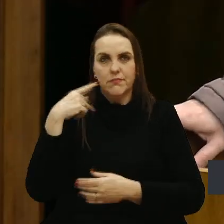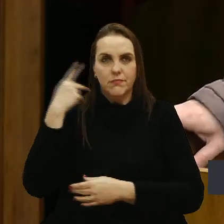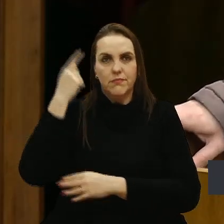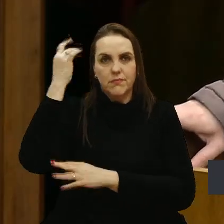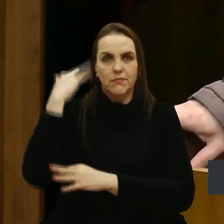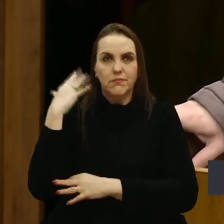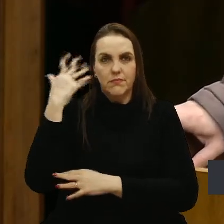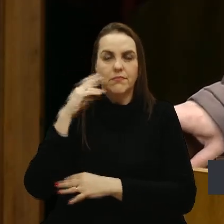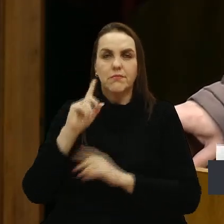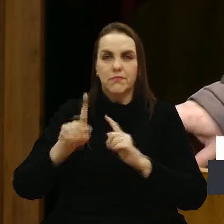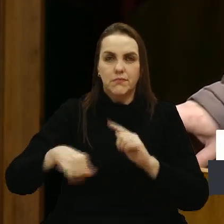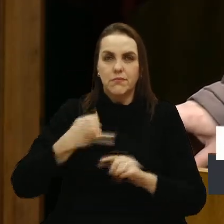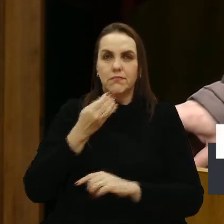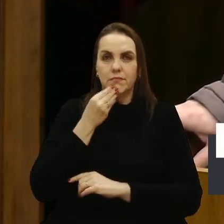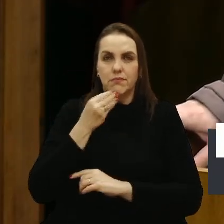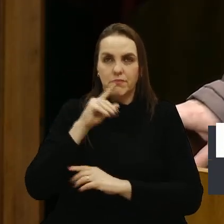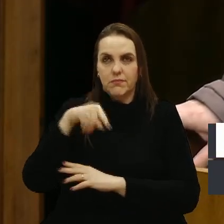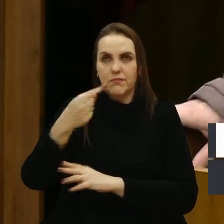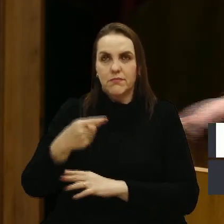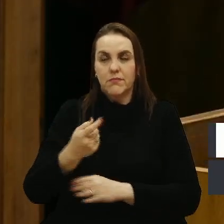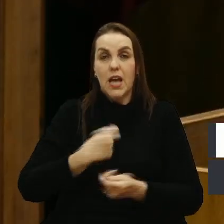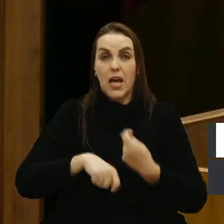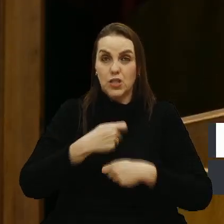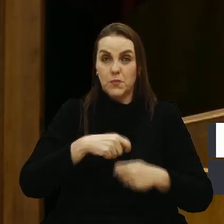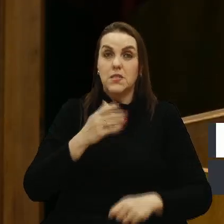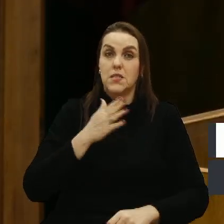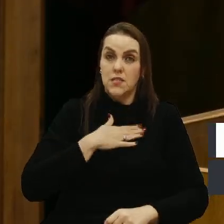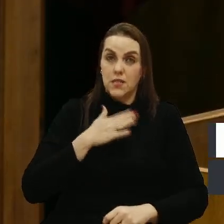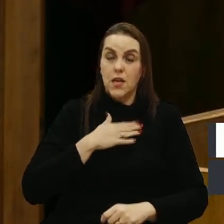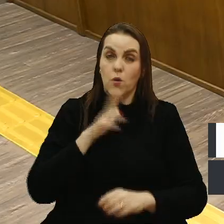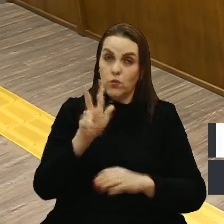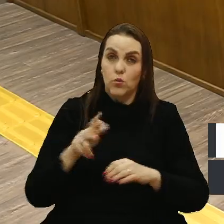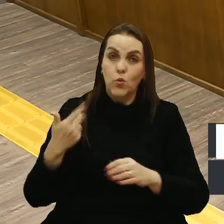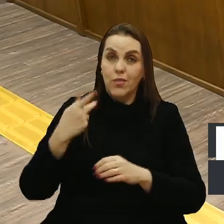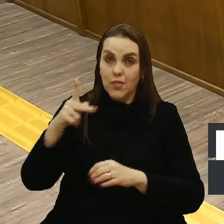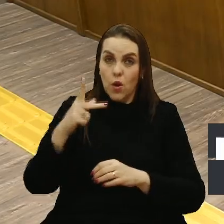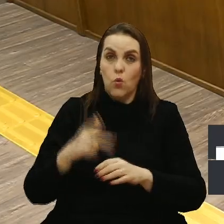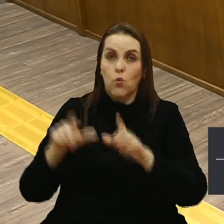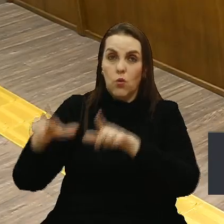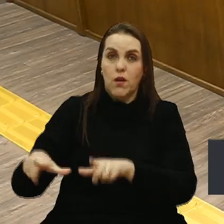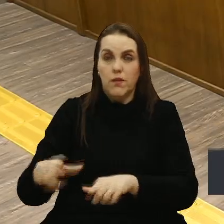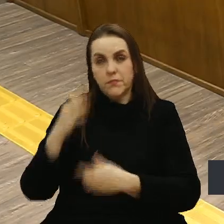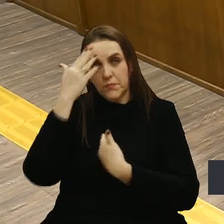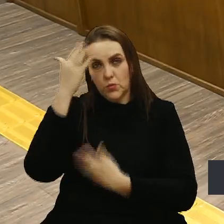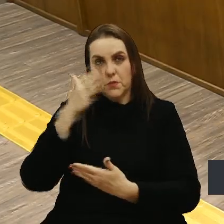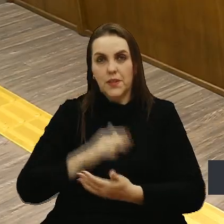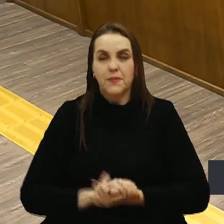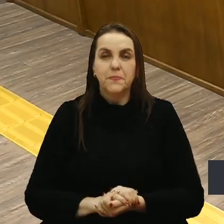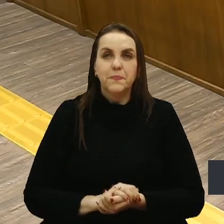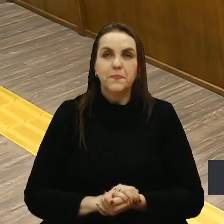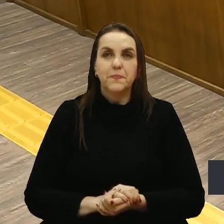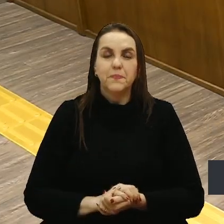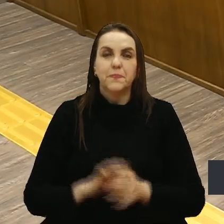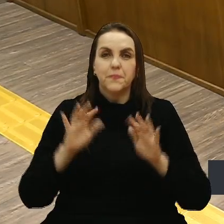que nas próximas oportunidades deixem eu administrar a cidade no lugar do senhor. Muito obrigado. É encerrado o pequeno expediente. Momento também.